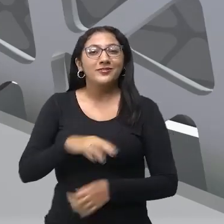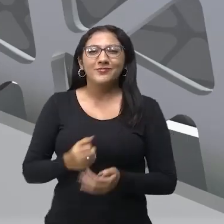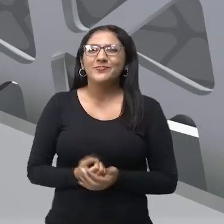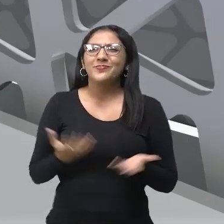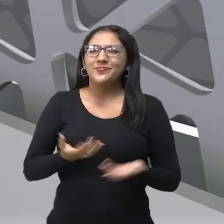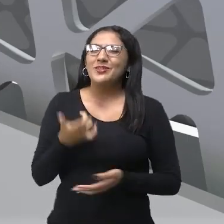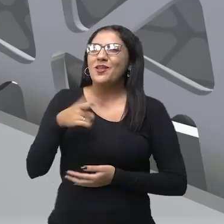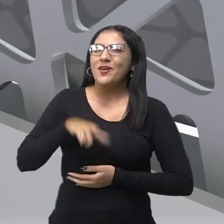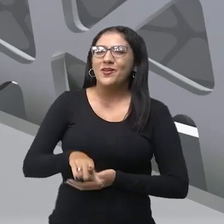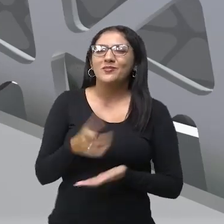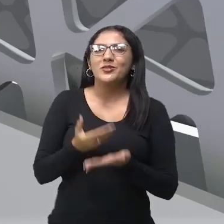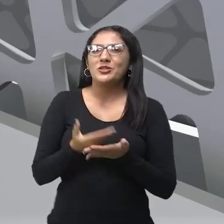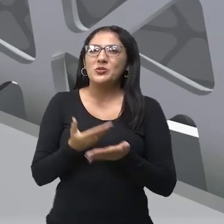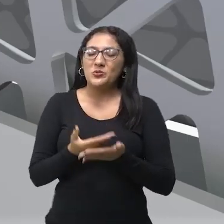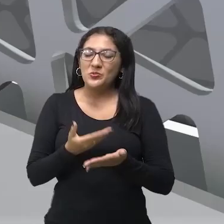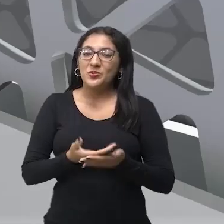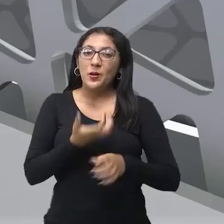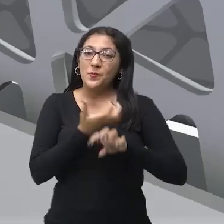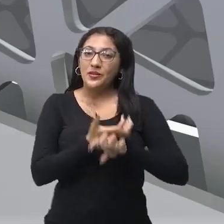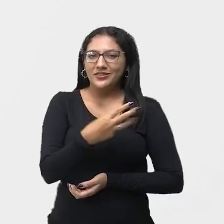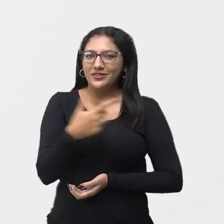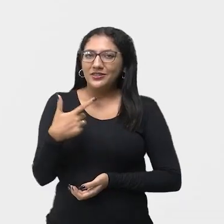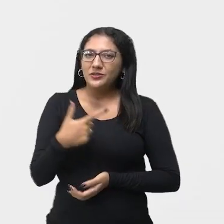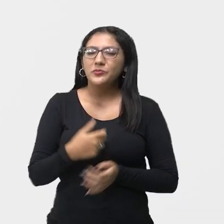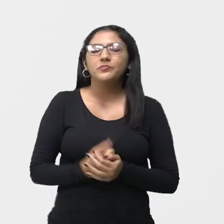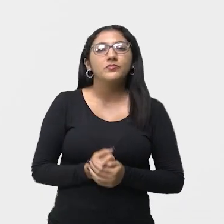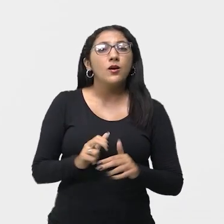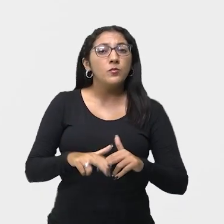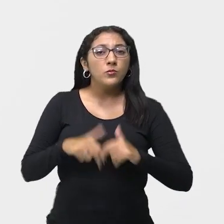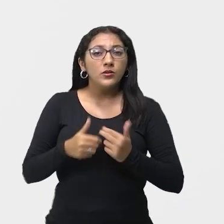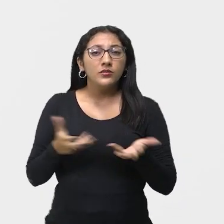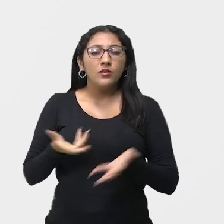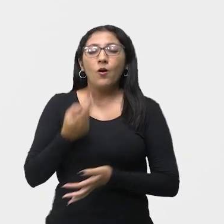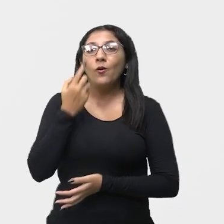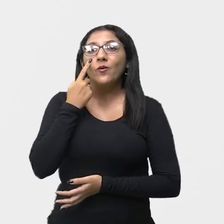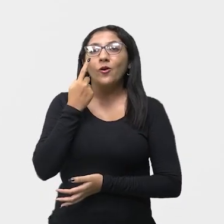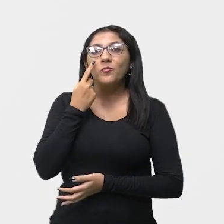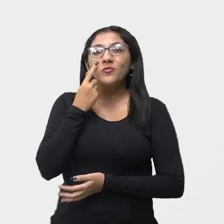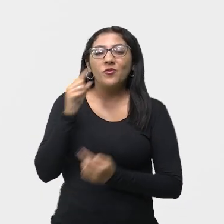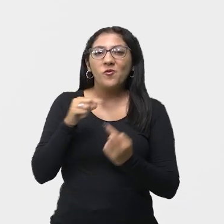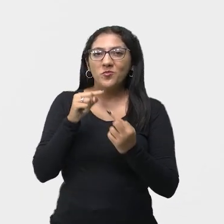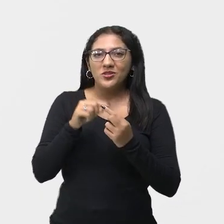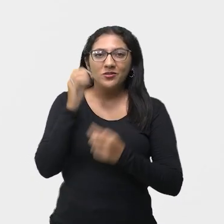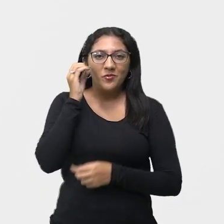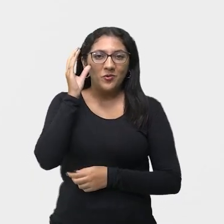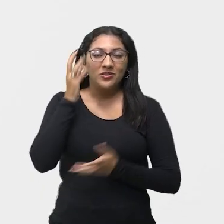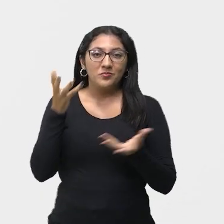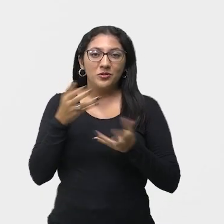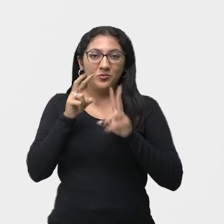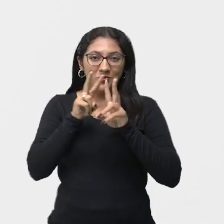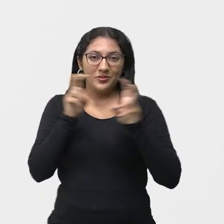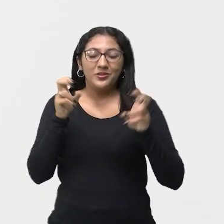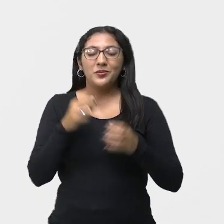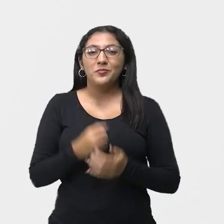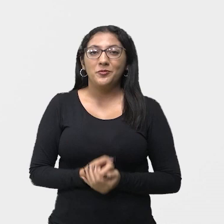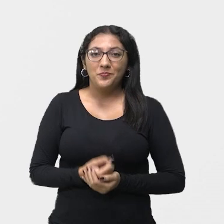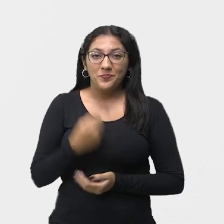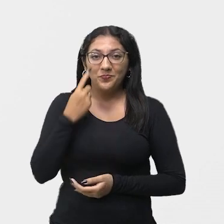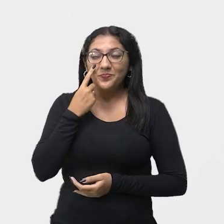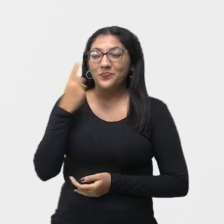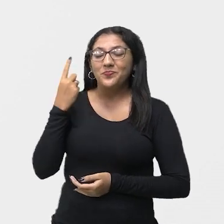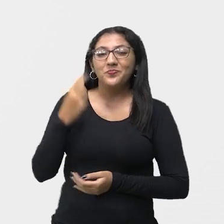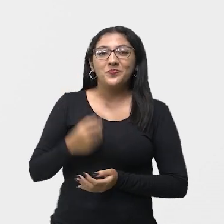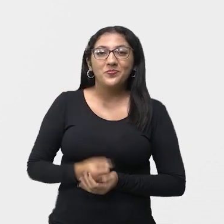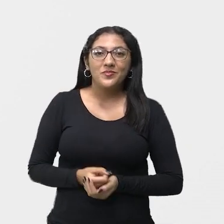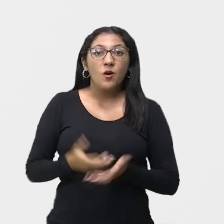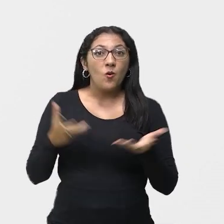aqui para mais uma aula do nosso componente. Por isso, vamos conferir o nosso objeto de conhecimento? Olhem só, hoje